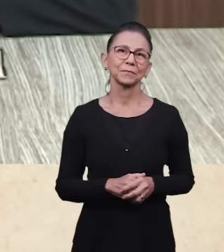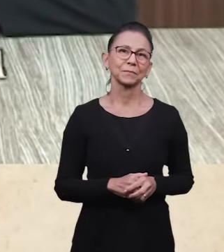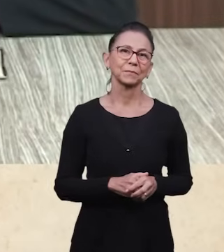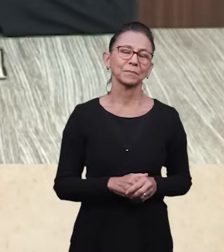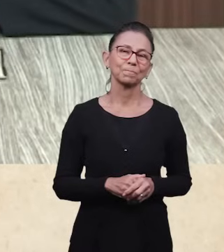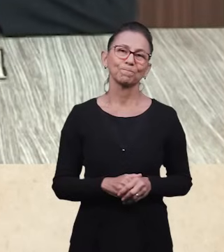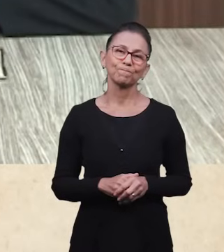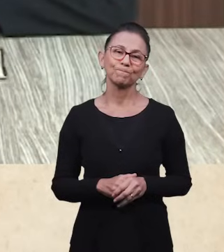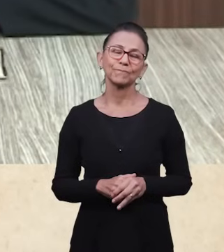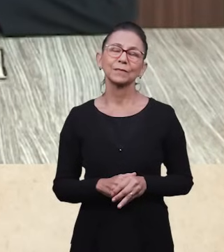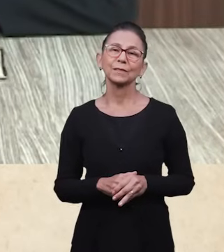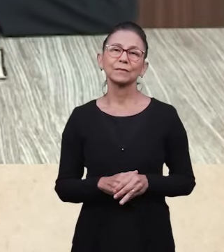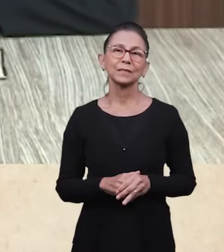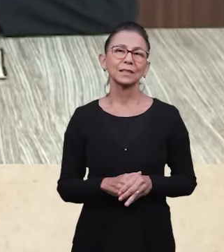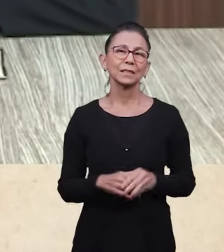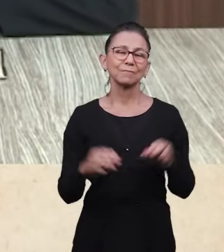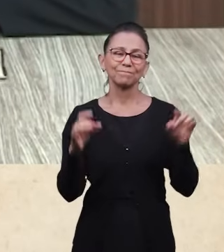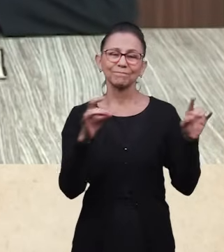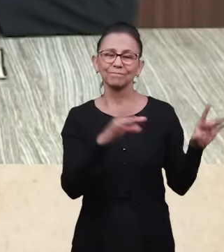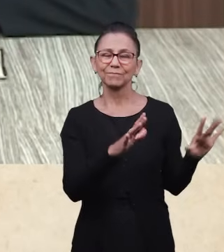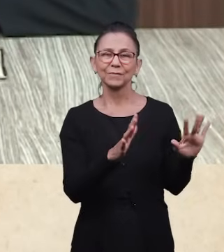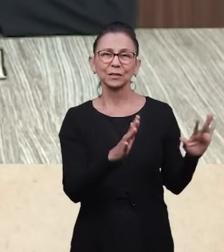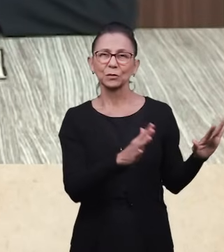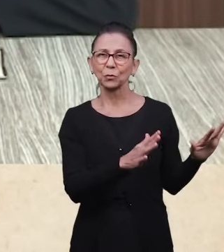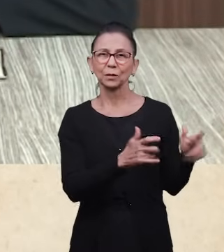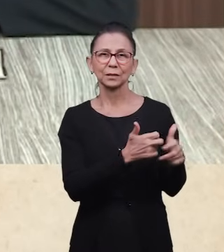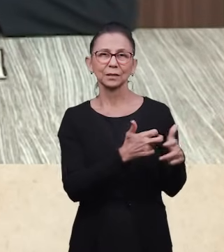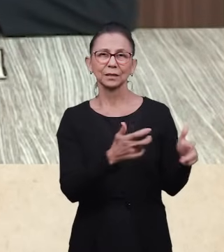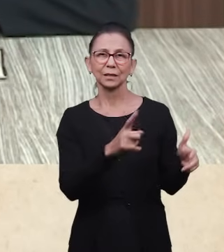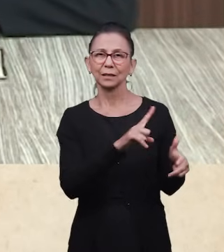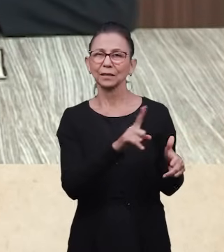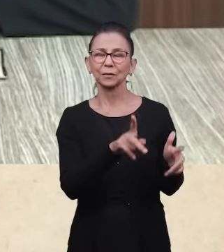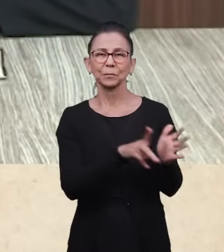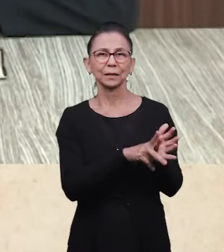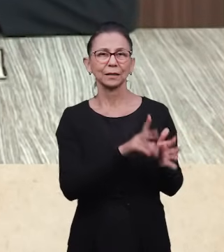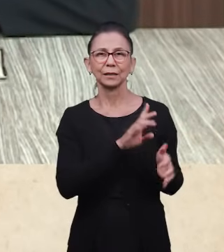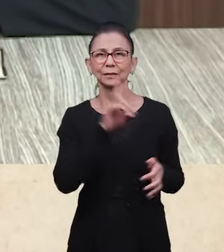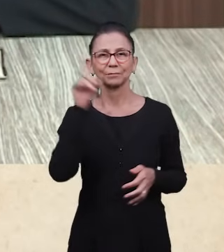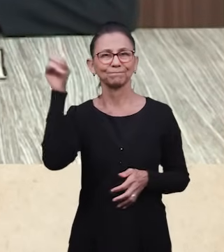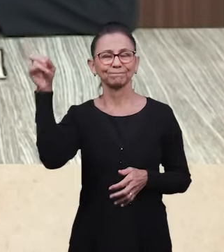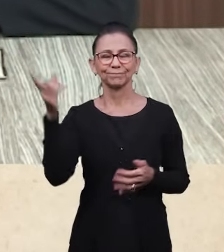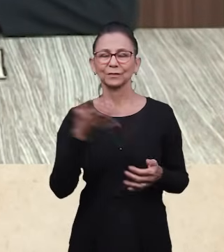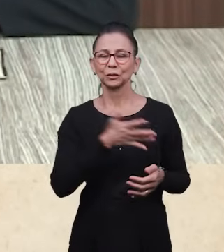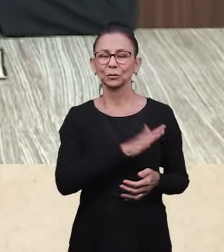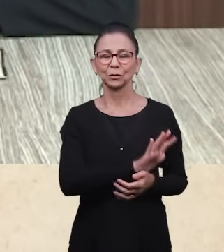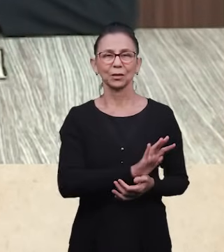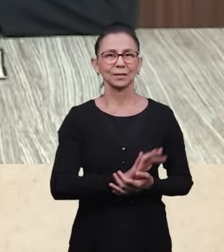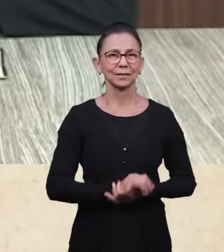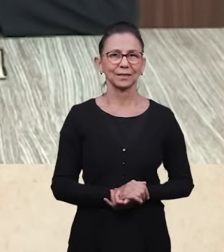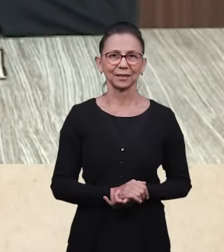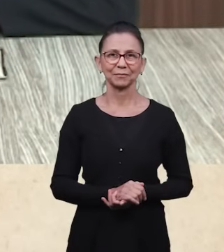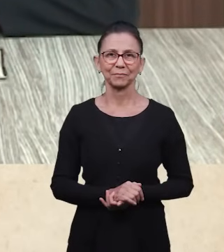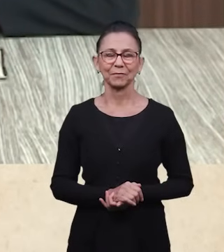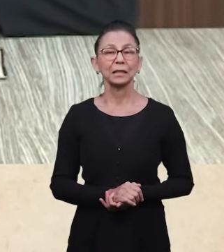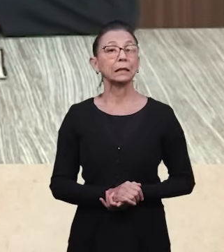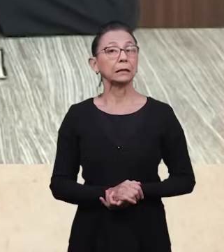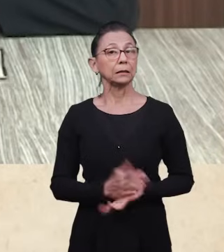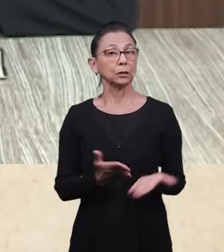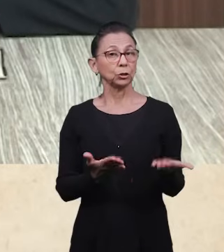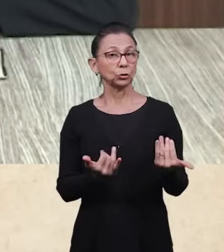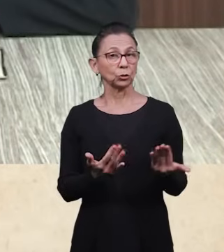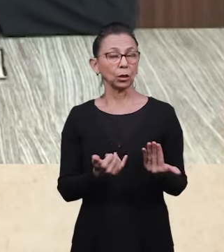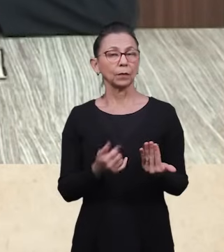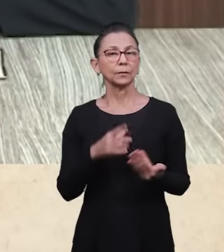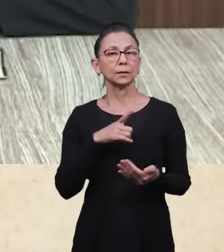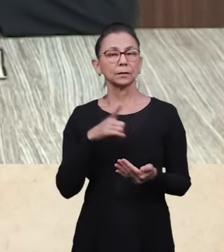os dias aquilo que não faz parte do projeto de Deus. E esse tem sido um testemunho maravilhoso na vida dos